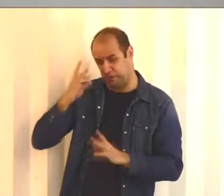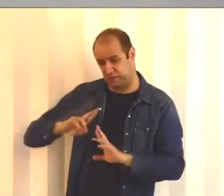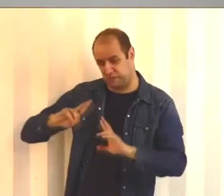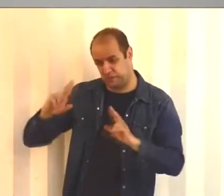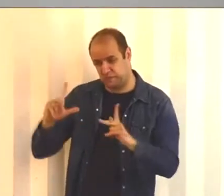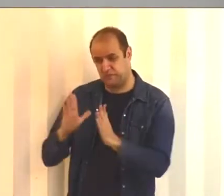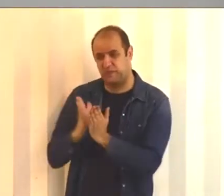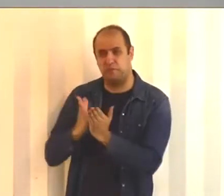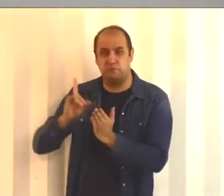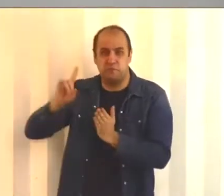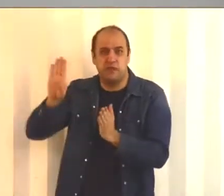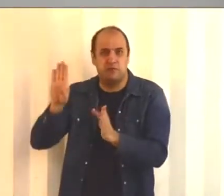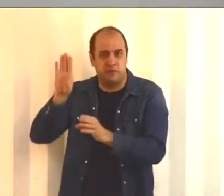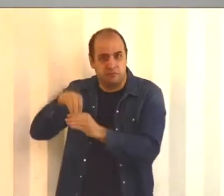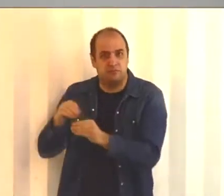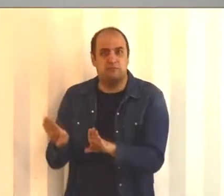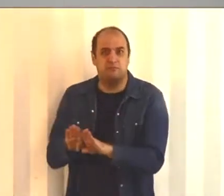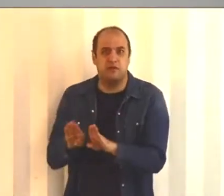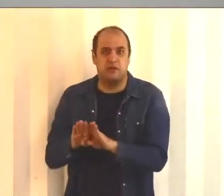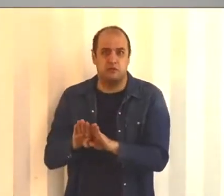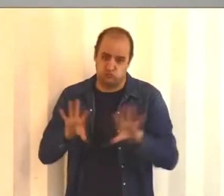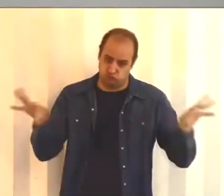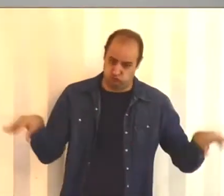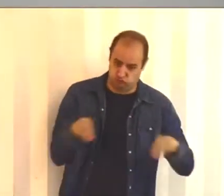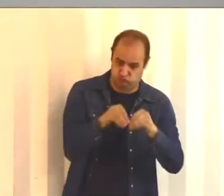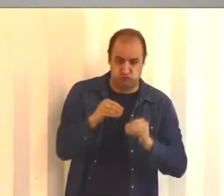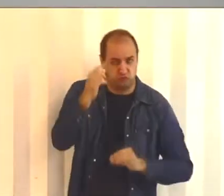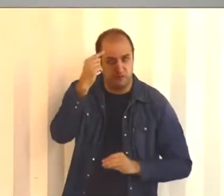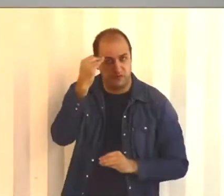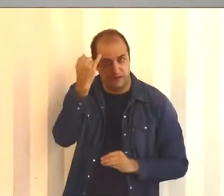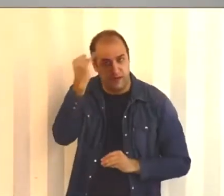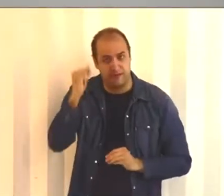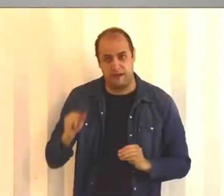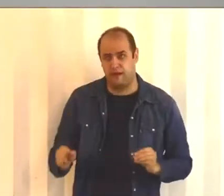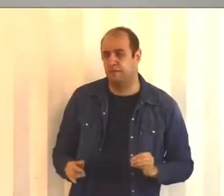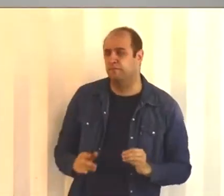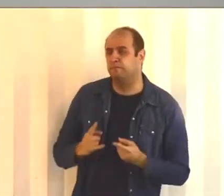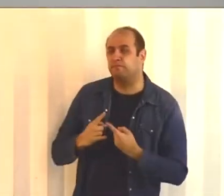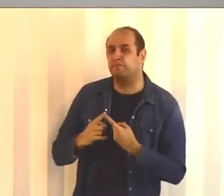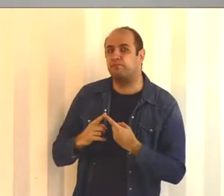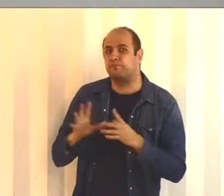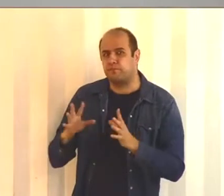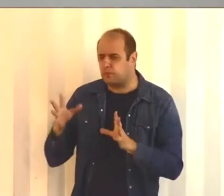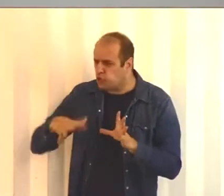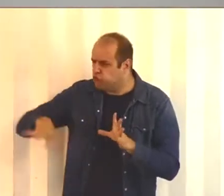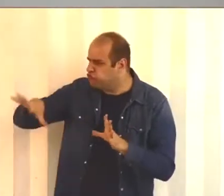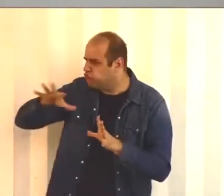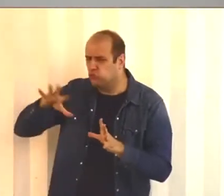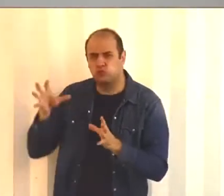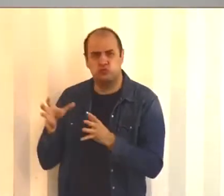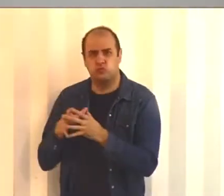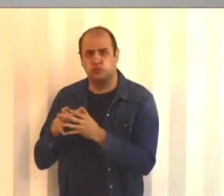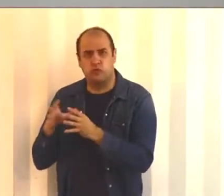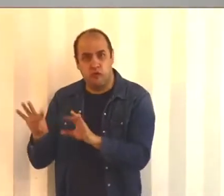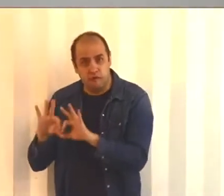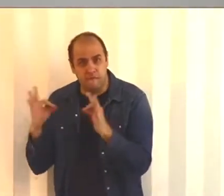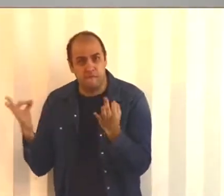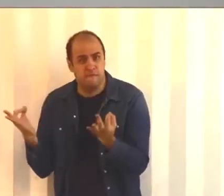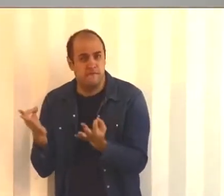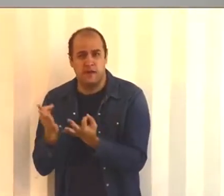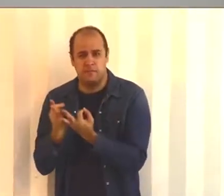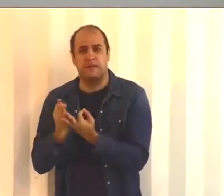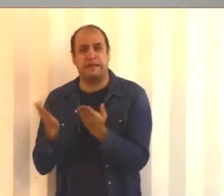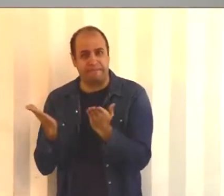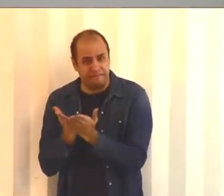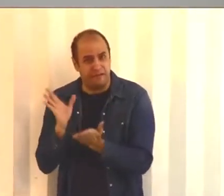forma bíblica de pensar no Ocidente, novamente, à luz das Escrituras. Praticamente todos os membros de uma família